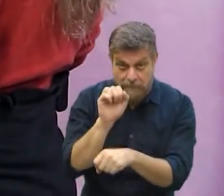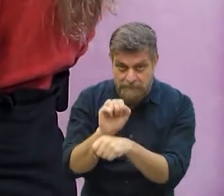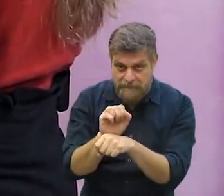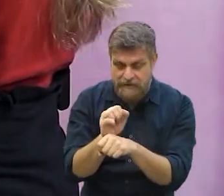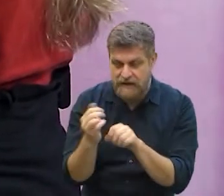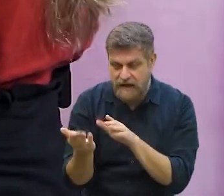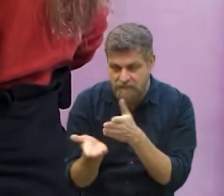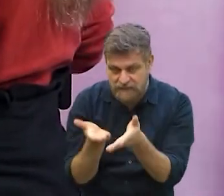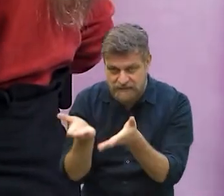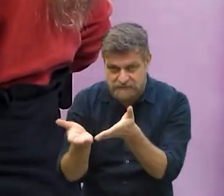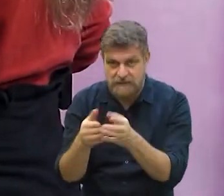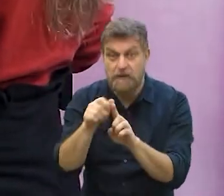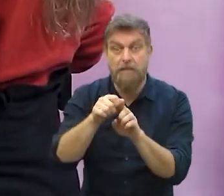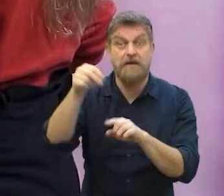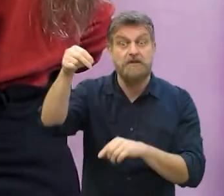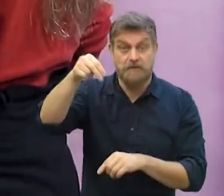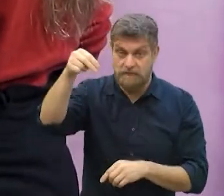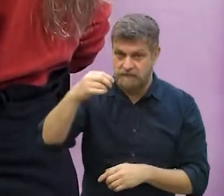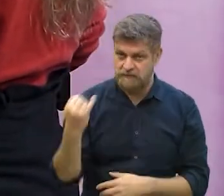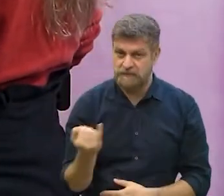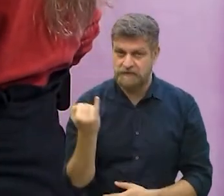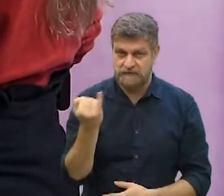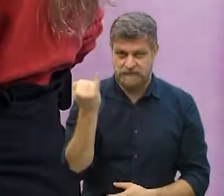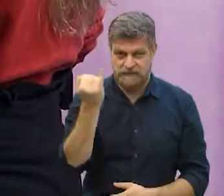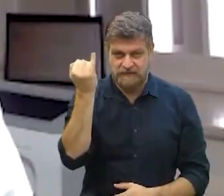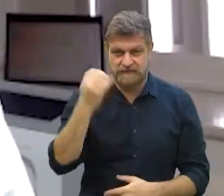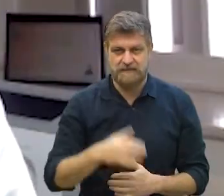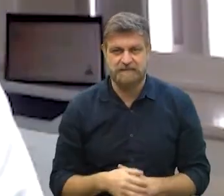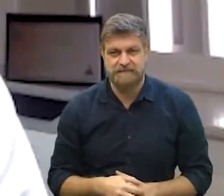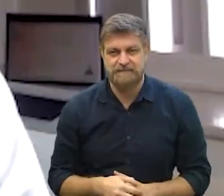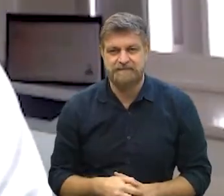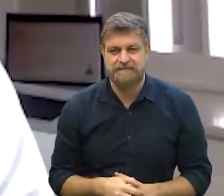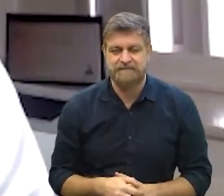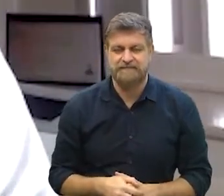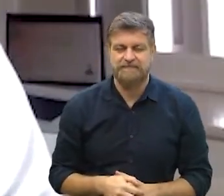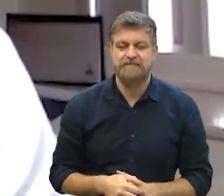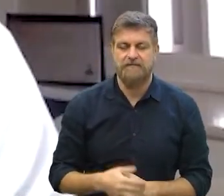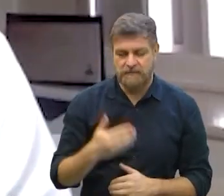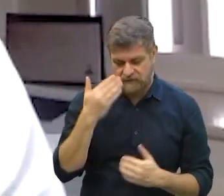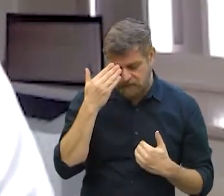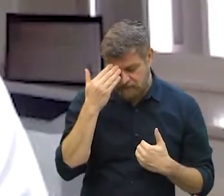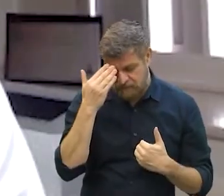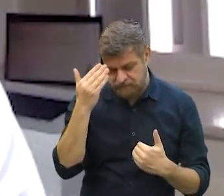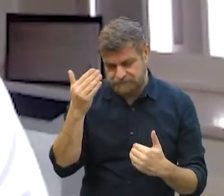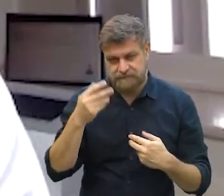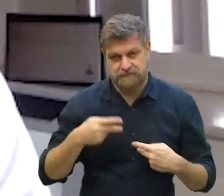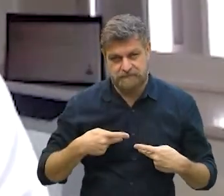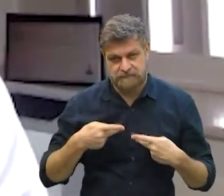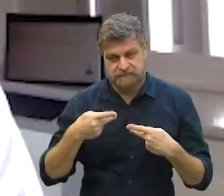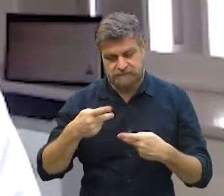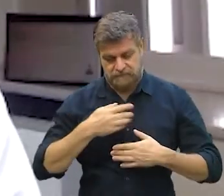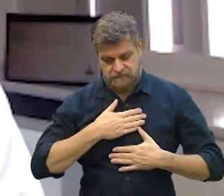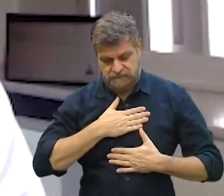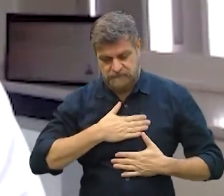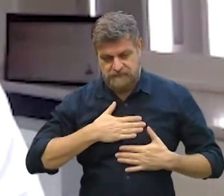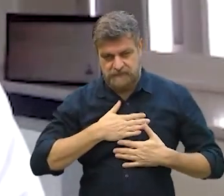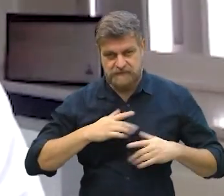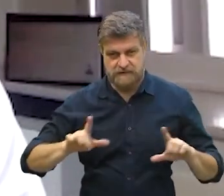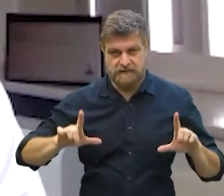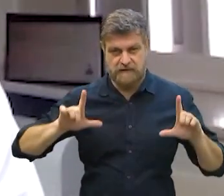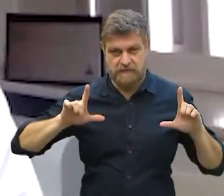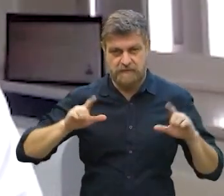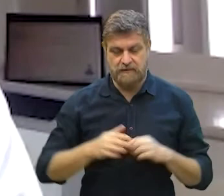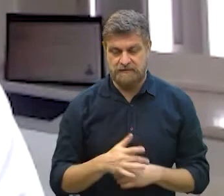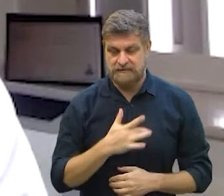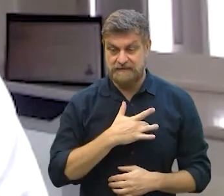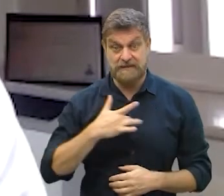de novembro, que é muito importante falar sobre esse tema, né? Olá, Viane, eu que agradeço o convite, é um prazer estar aqui com vocês no